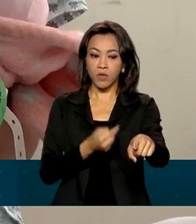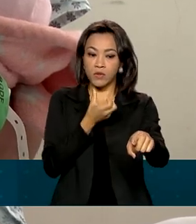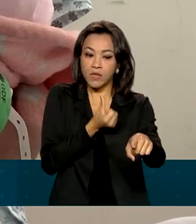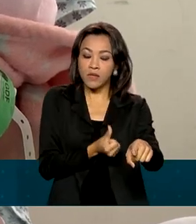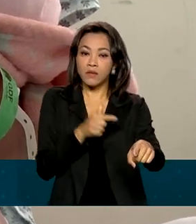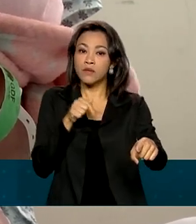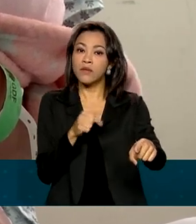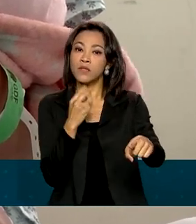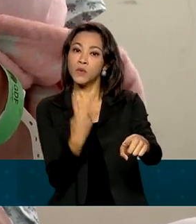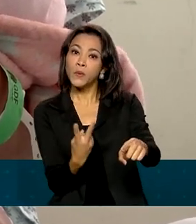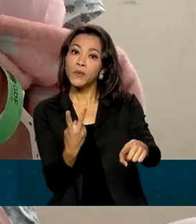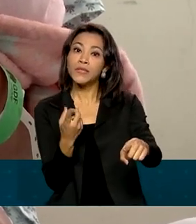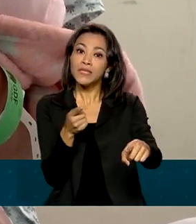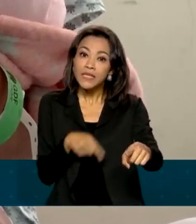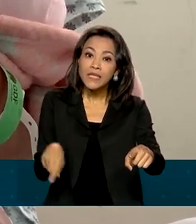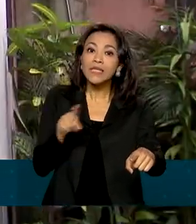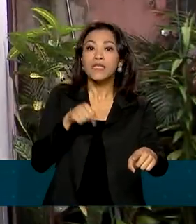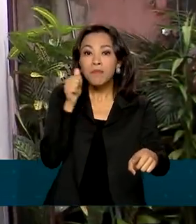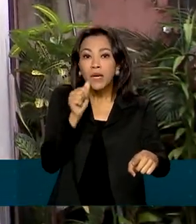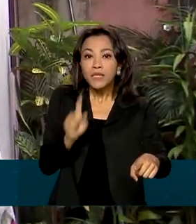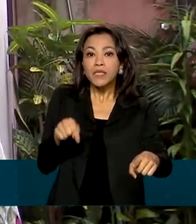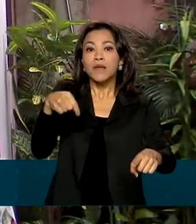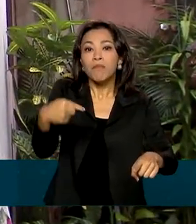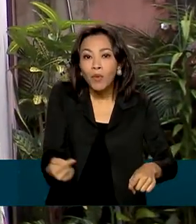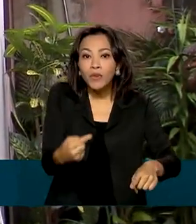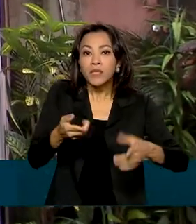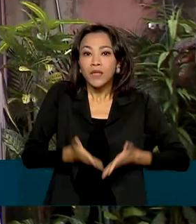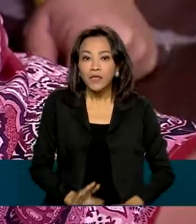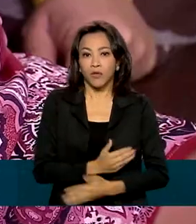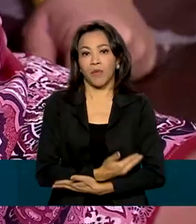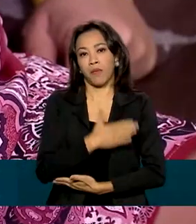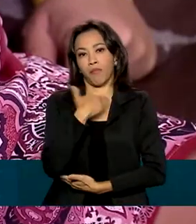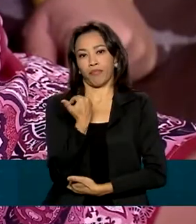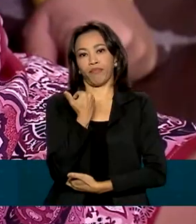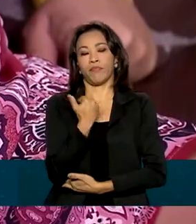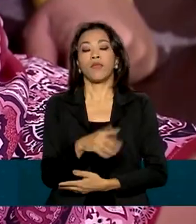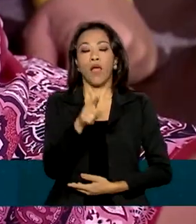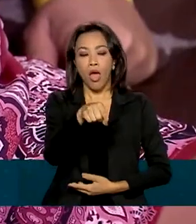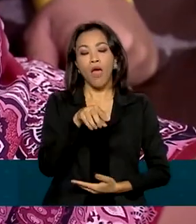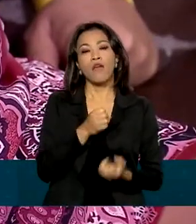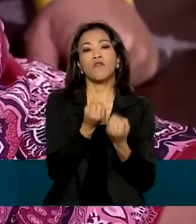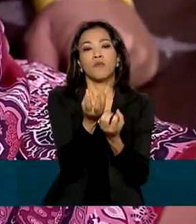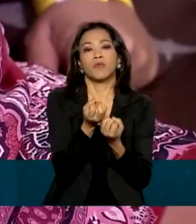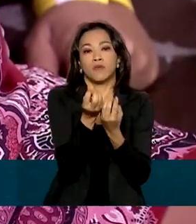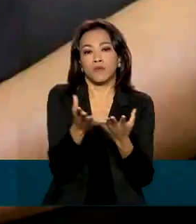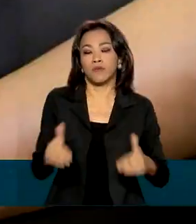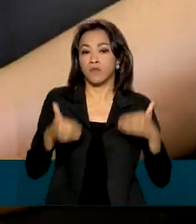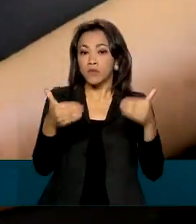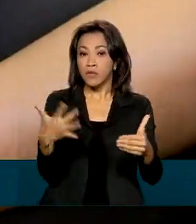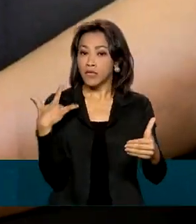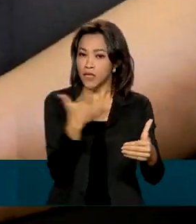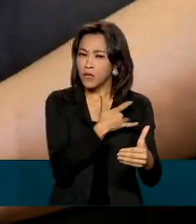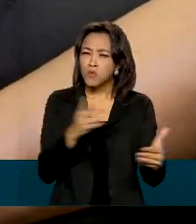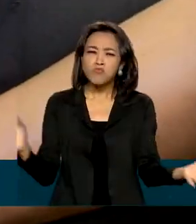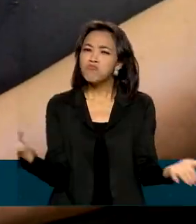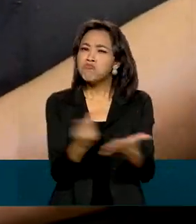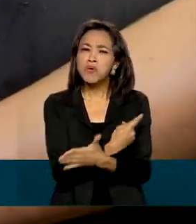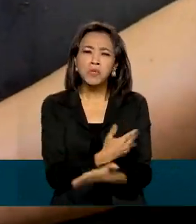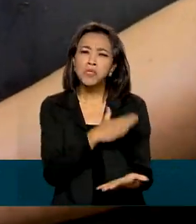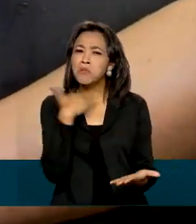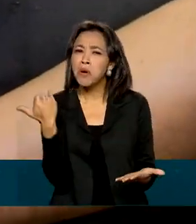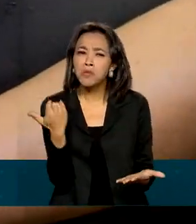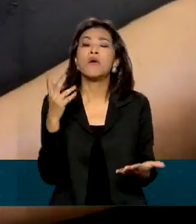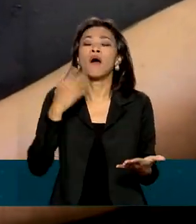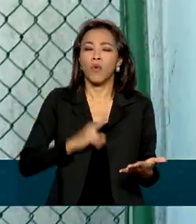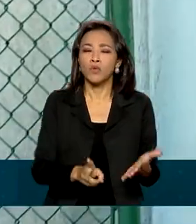2.672 mortes de mães após o parto. Os dados são do Ministério da Saúde. As causas dos óbitos estão